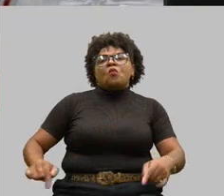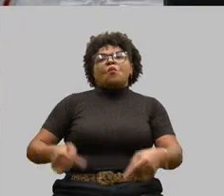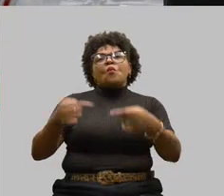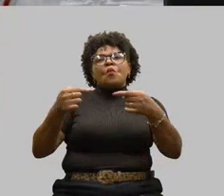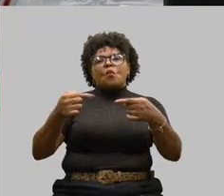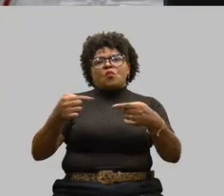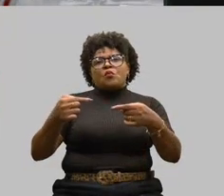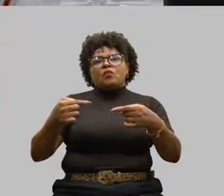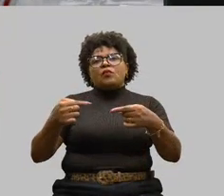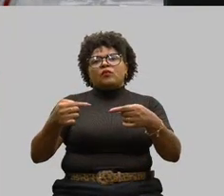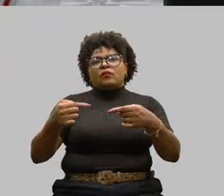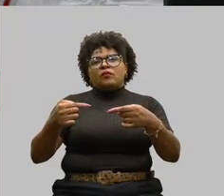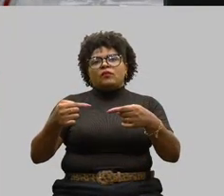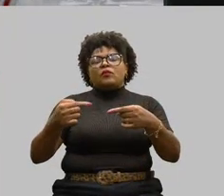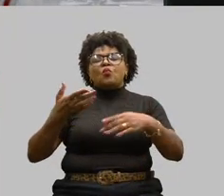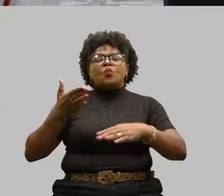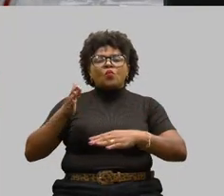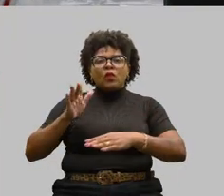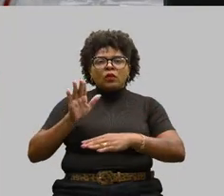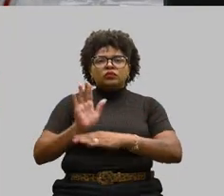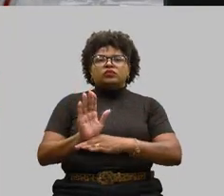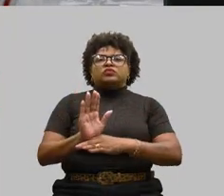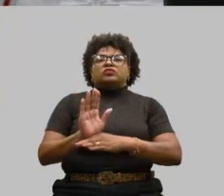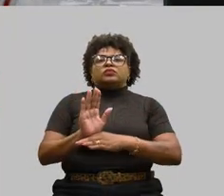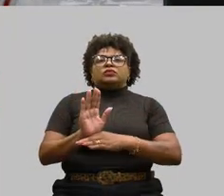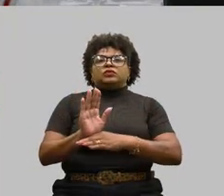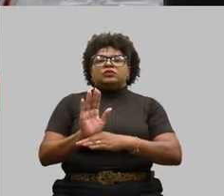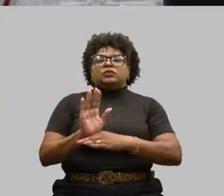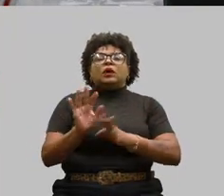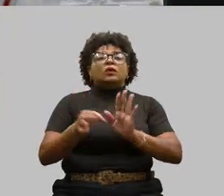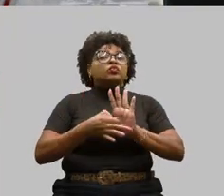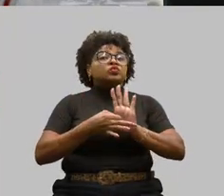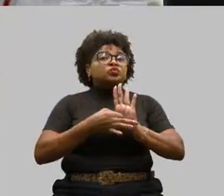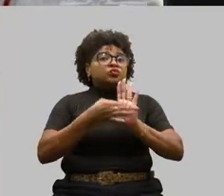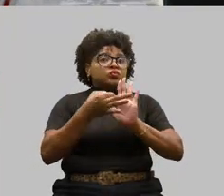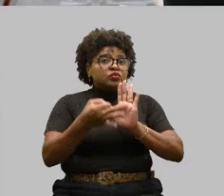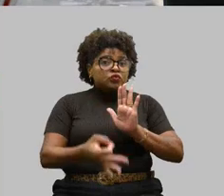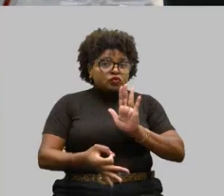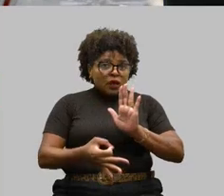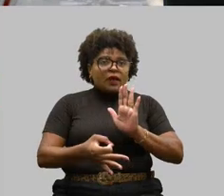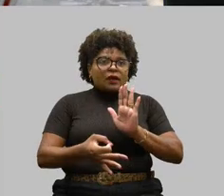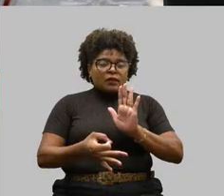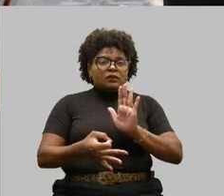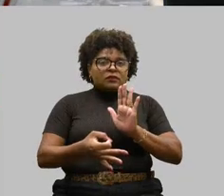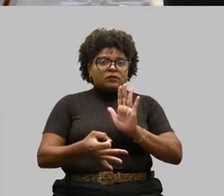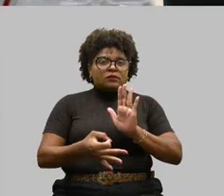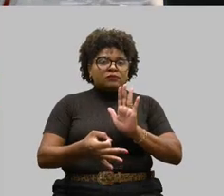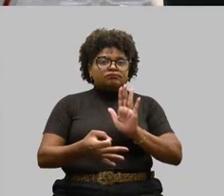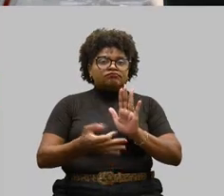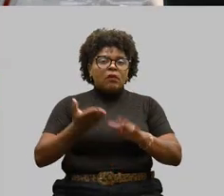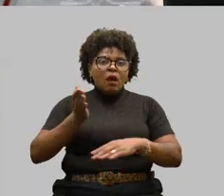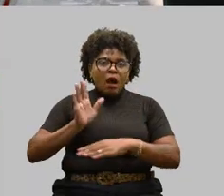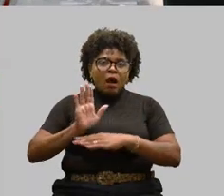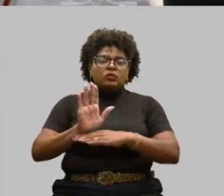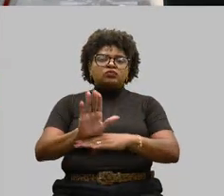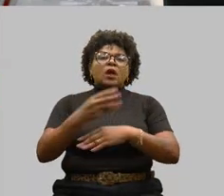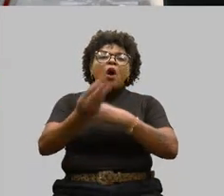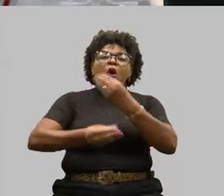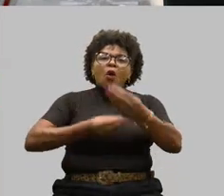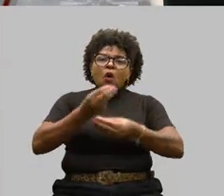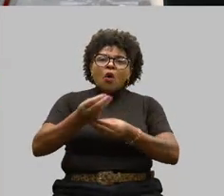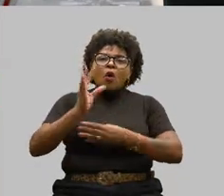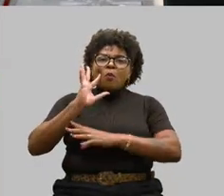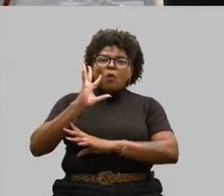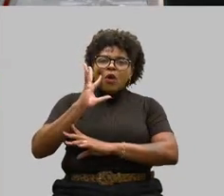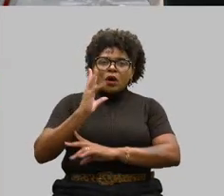tem uma contribuição uma sugestão para dar de como darmos